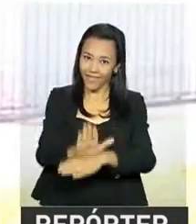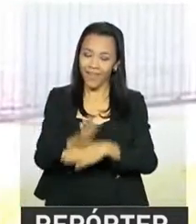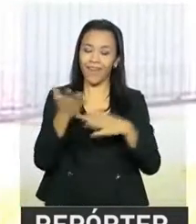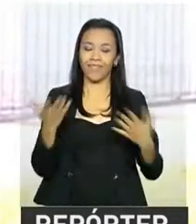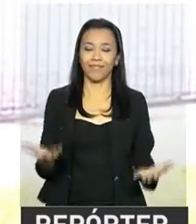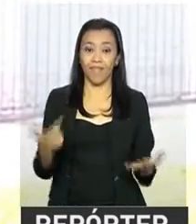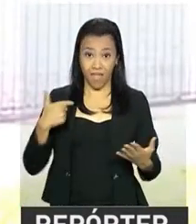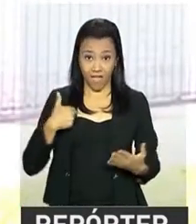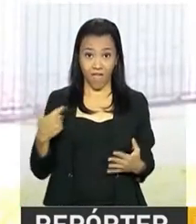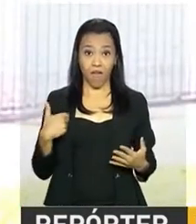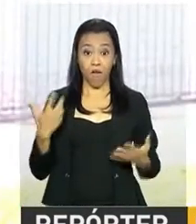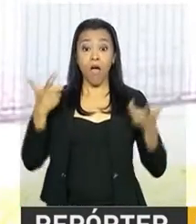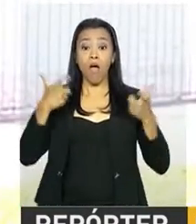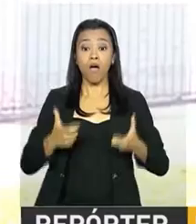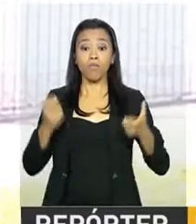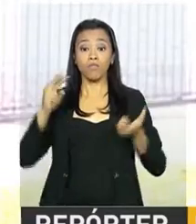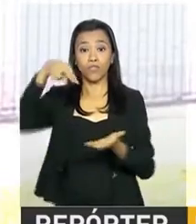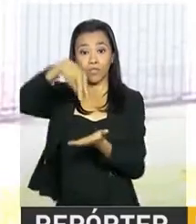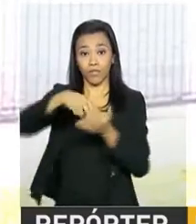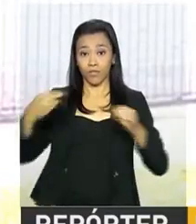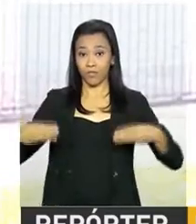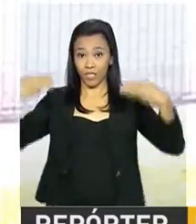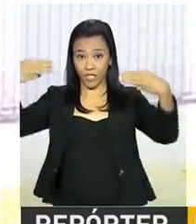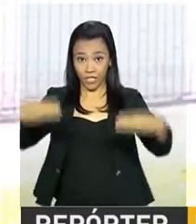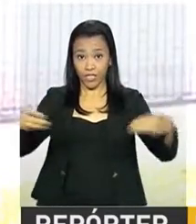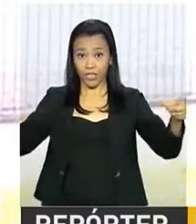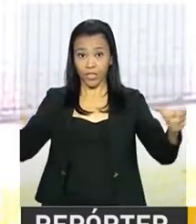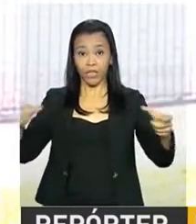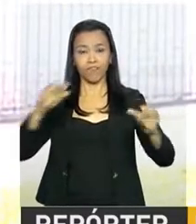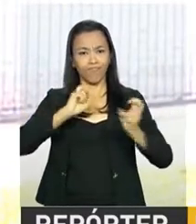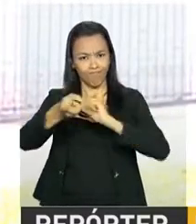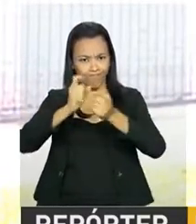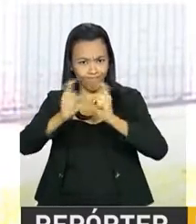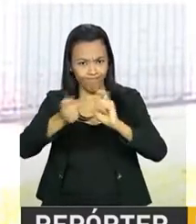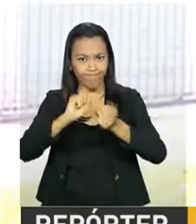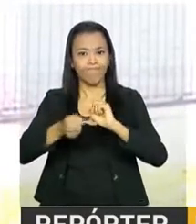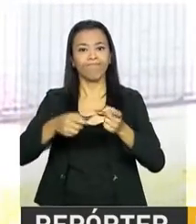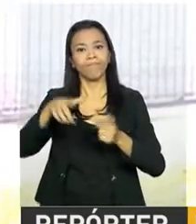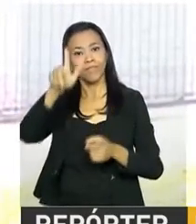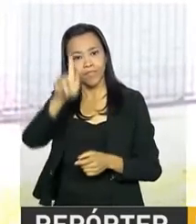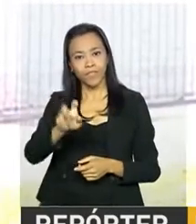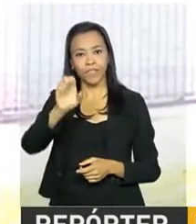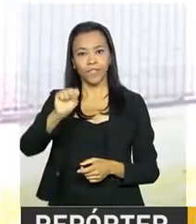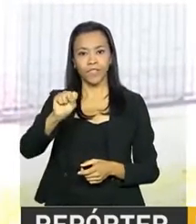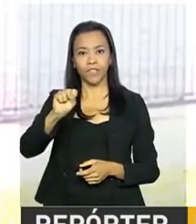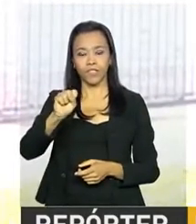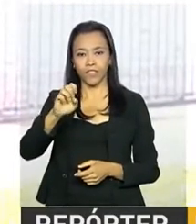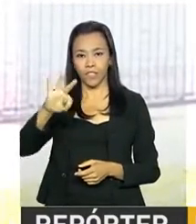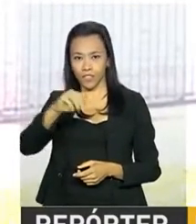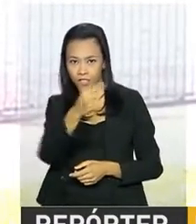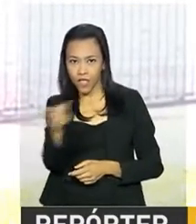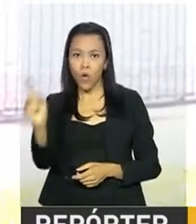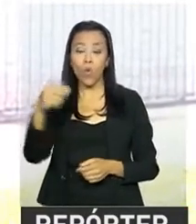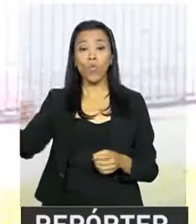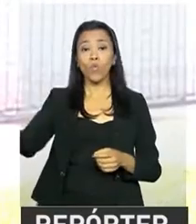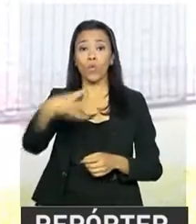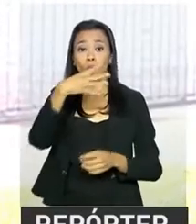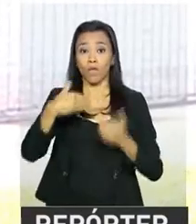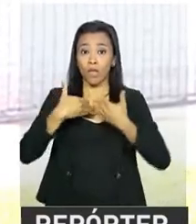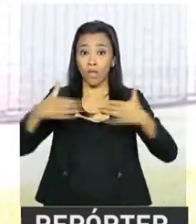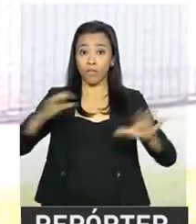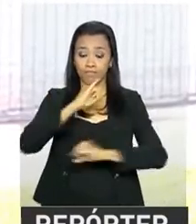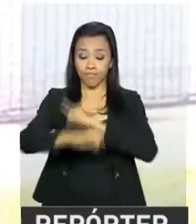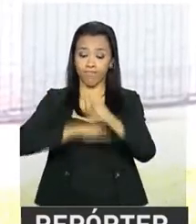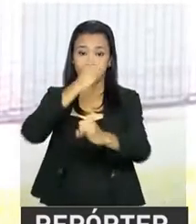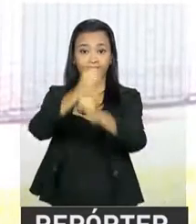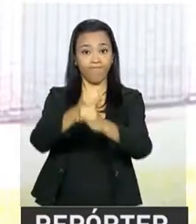aqui no ministério do planejamento desenvolvimento e gestão onde foi lançado ainda pouco novo portal de atendimento da